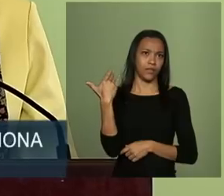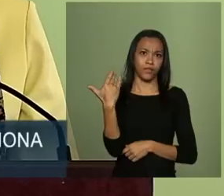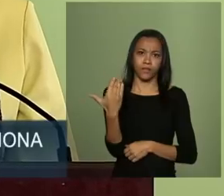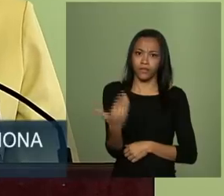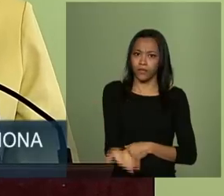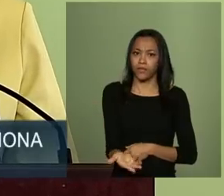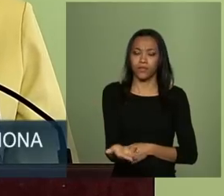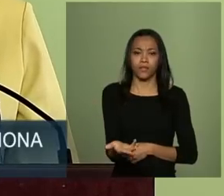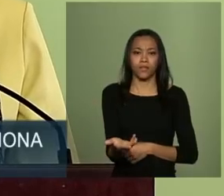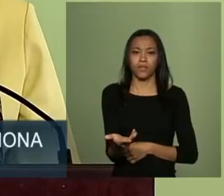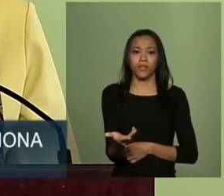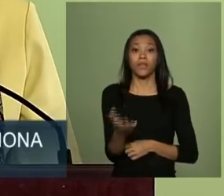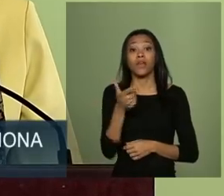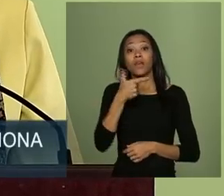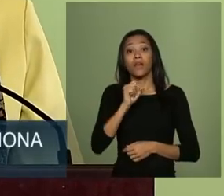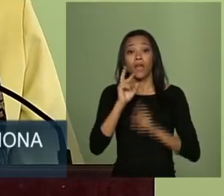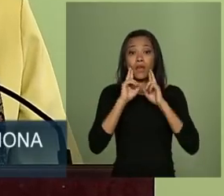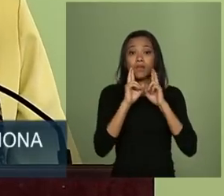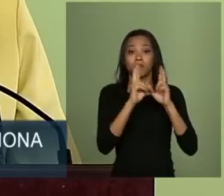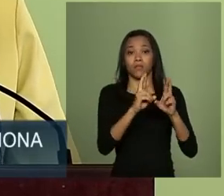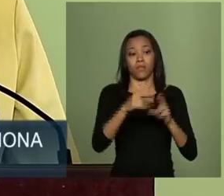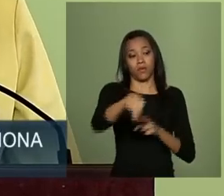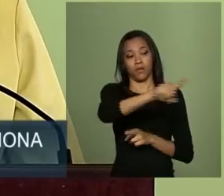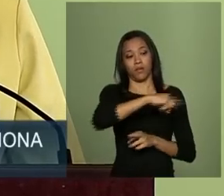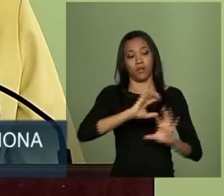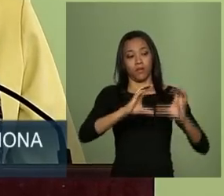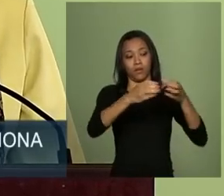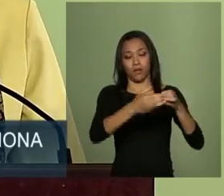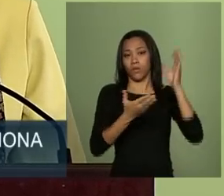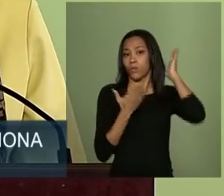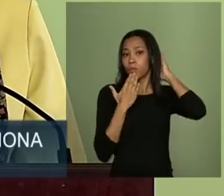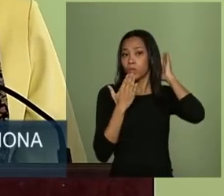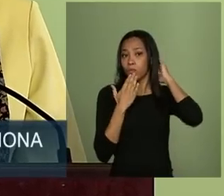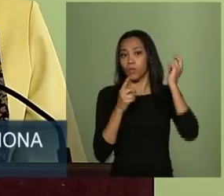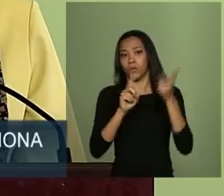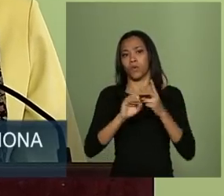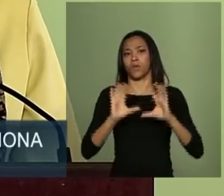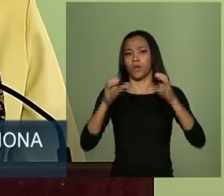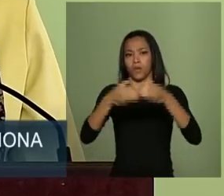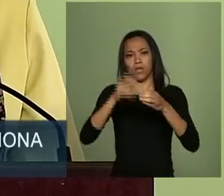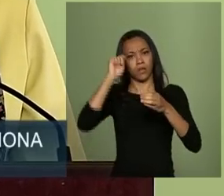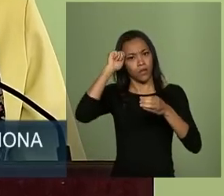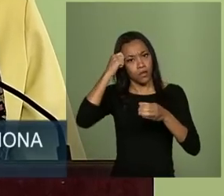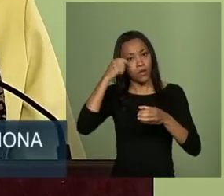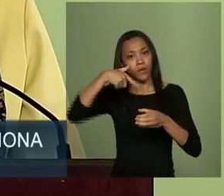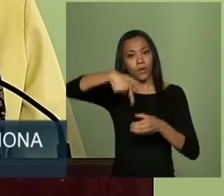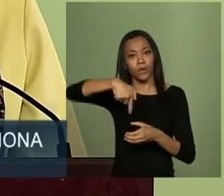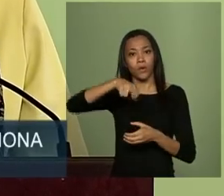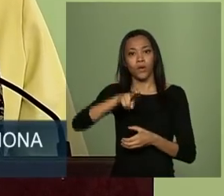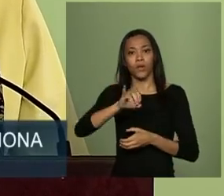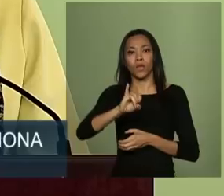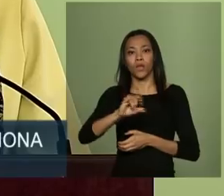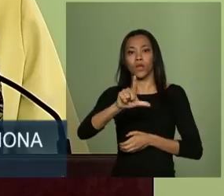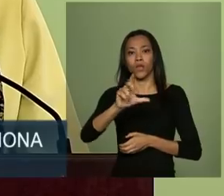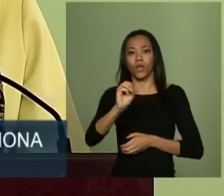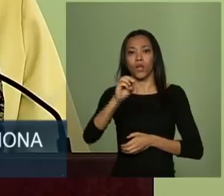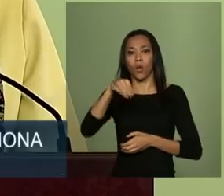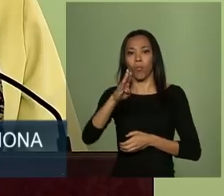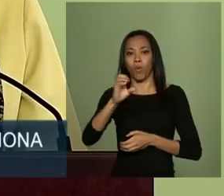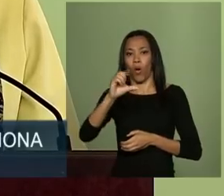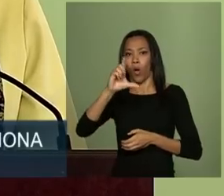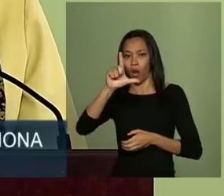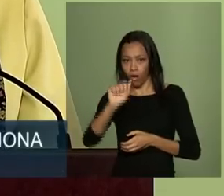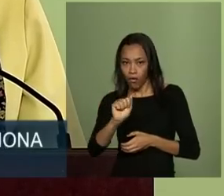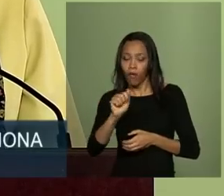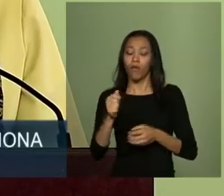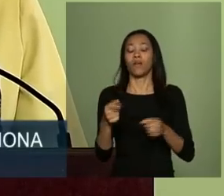a população tradicional indígena, quilombola, ou simplesmente uma